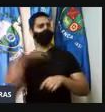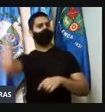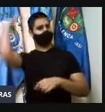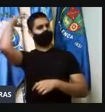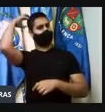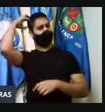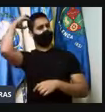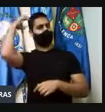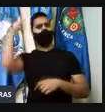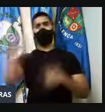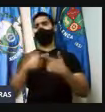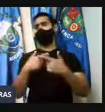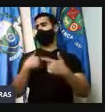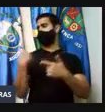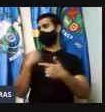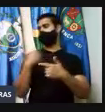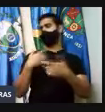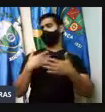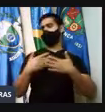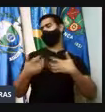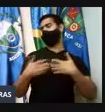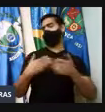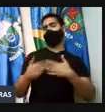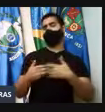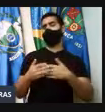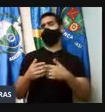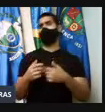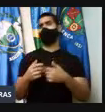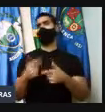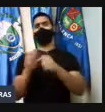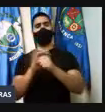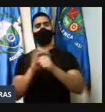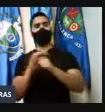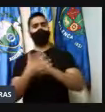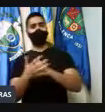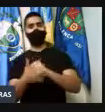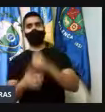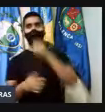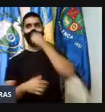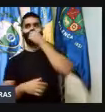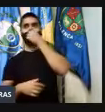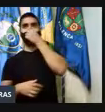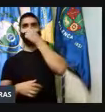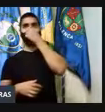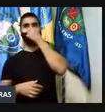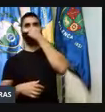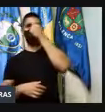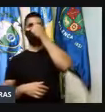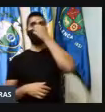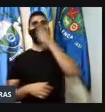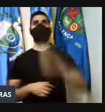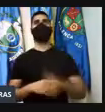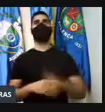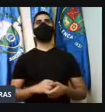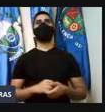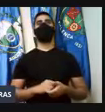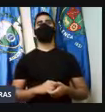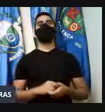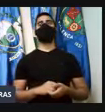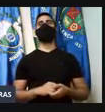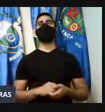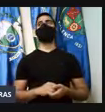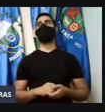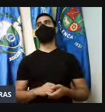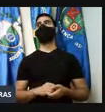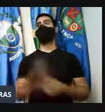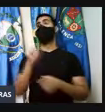Nós relaxamos com essa situação. Não é? Então, o fato está aí. O fato está aí. O que